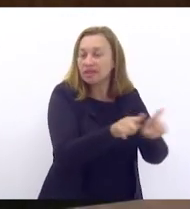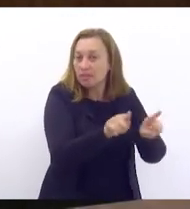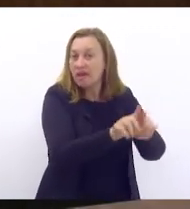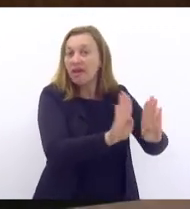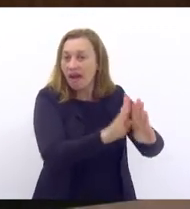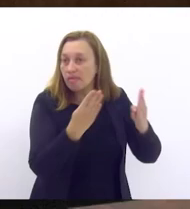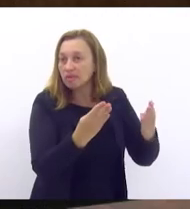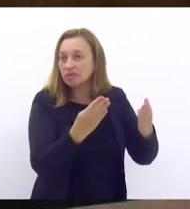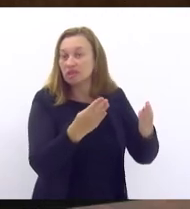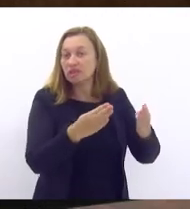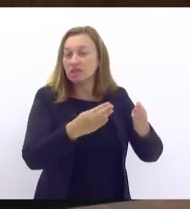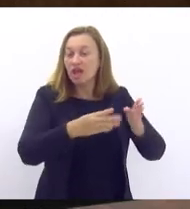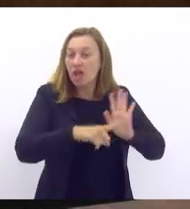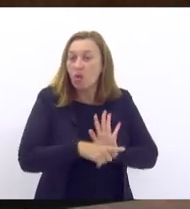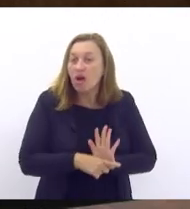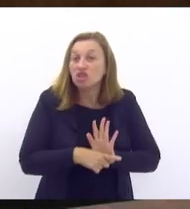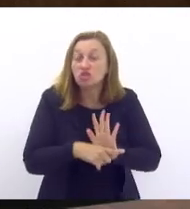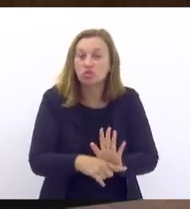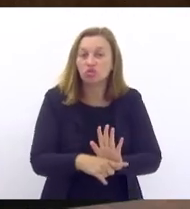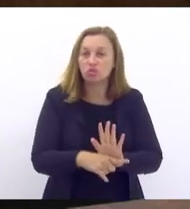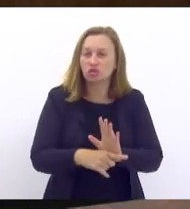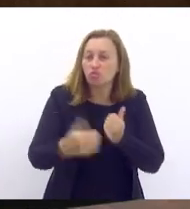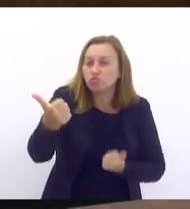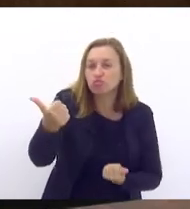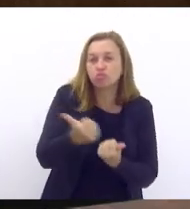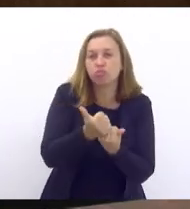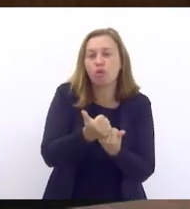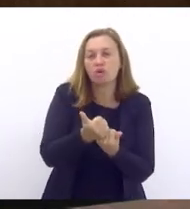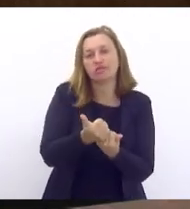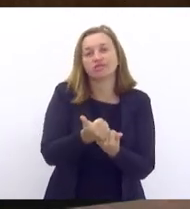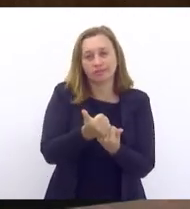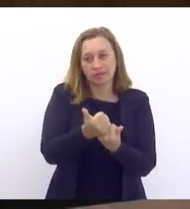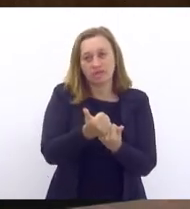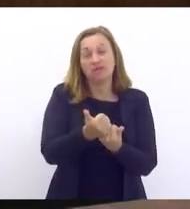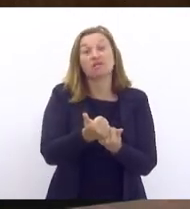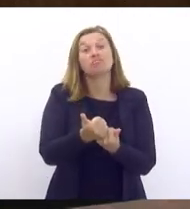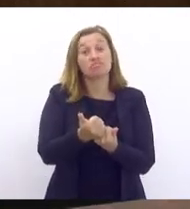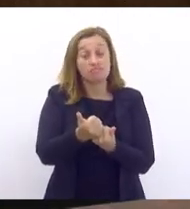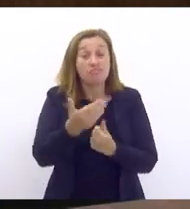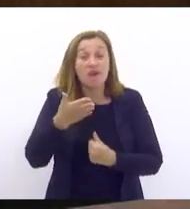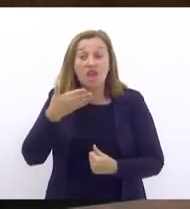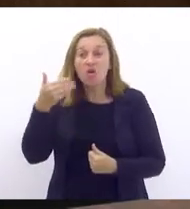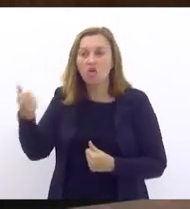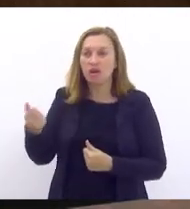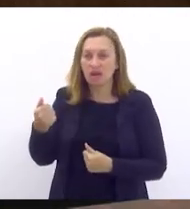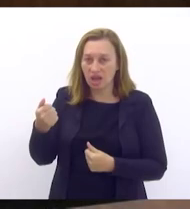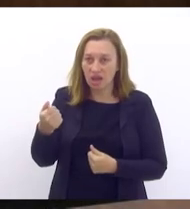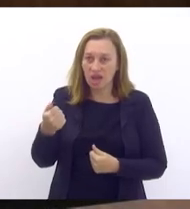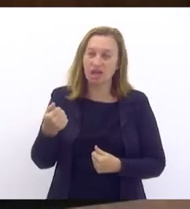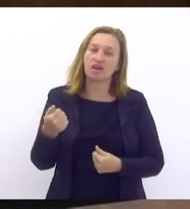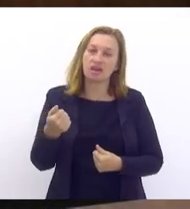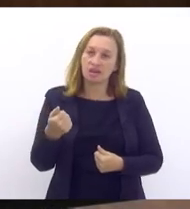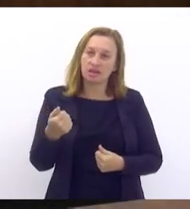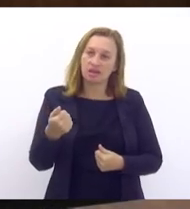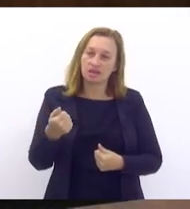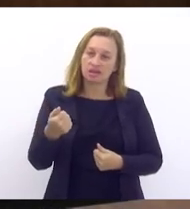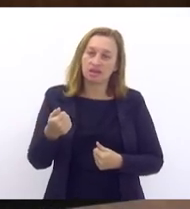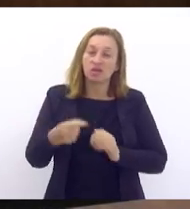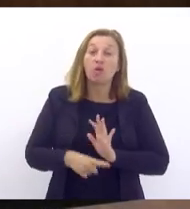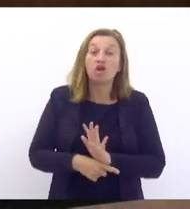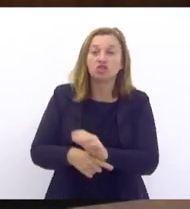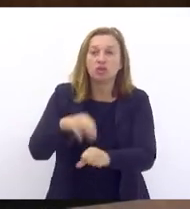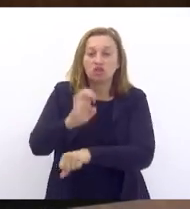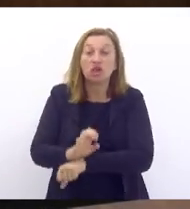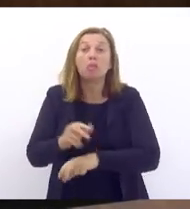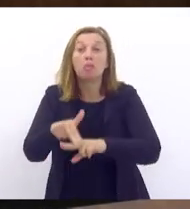serviço acessório, suporte, que pode ajudar e contribuir como mão estendida para o Estado.